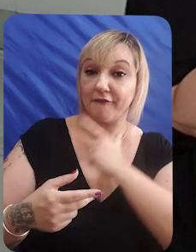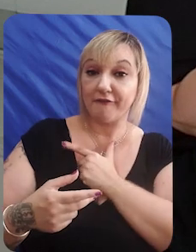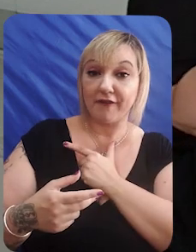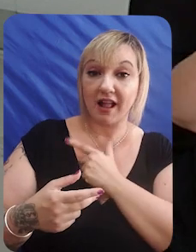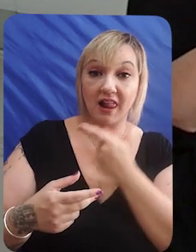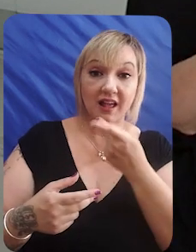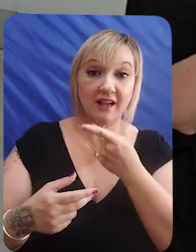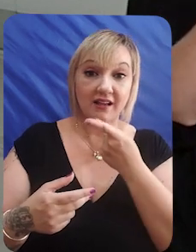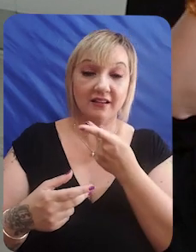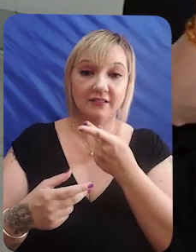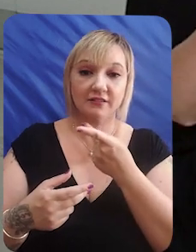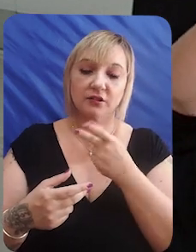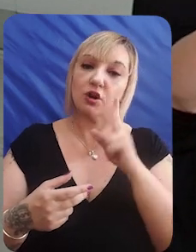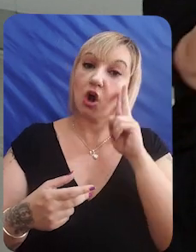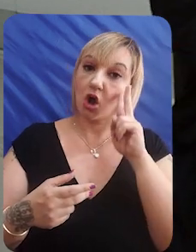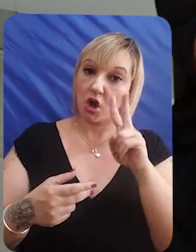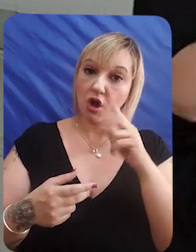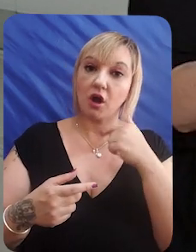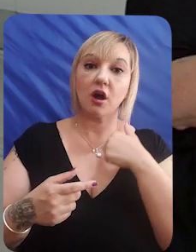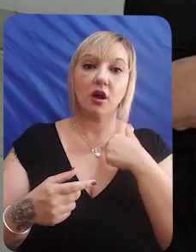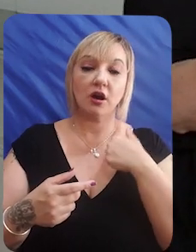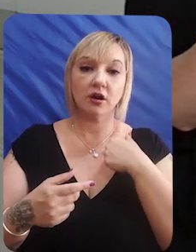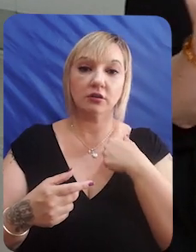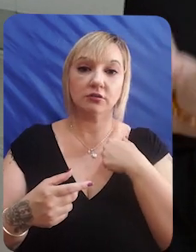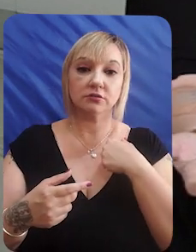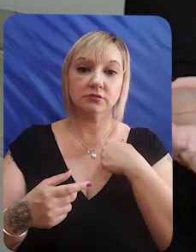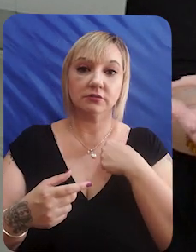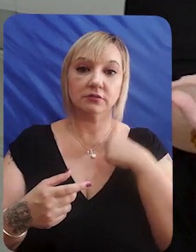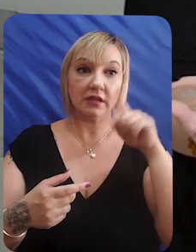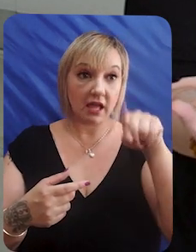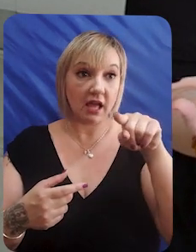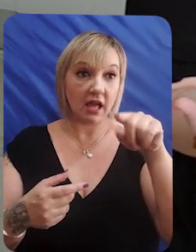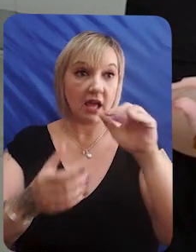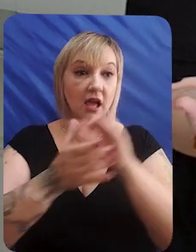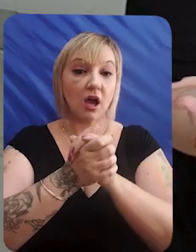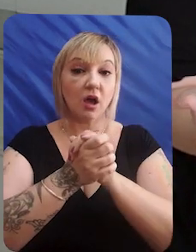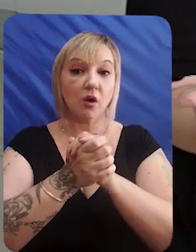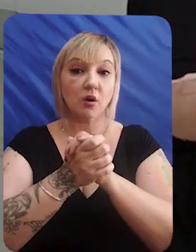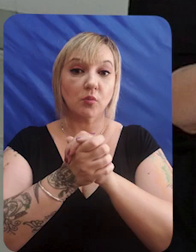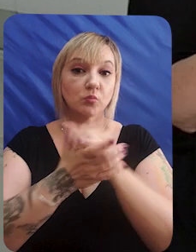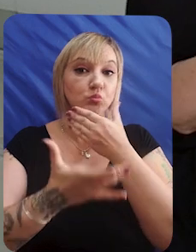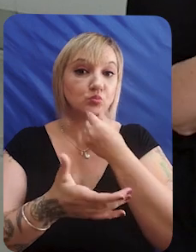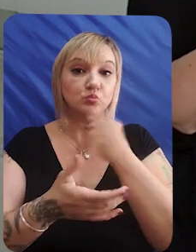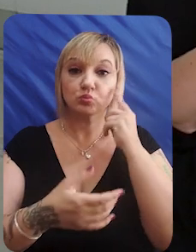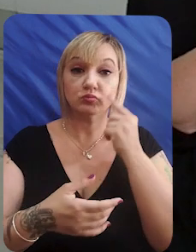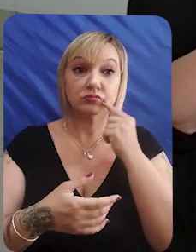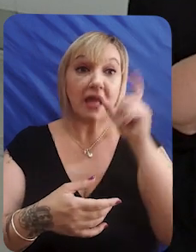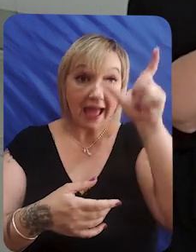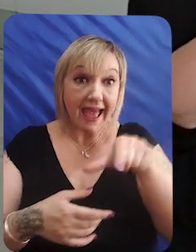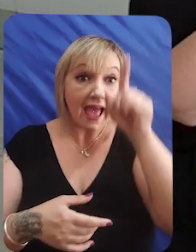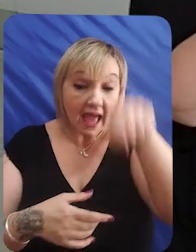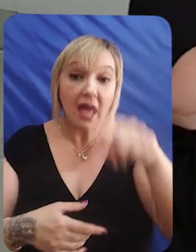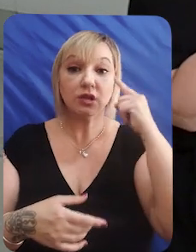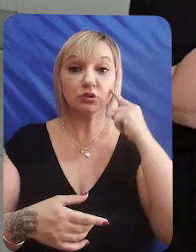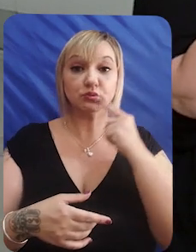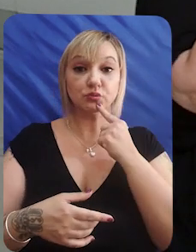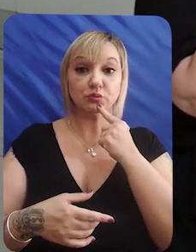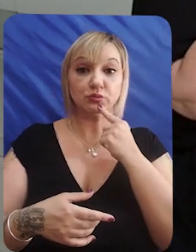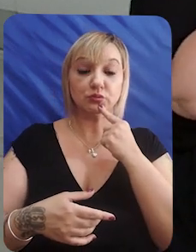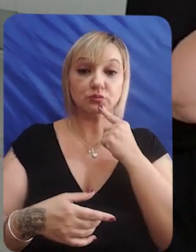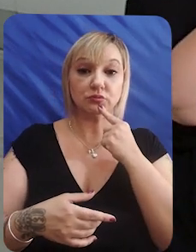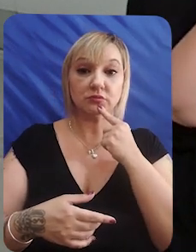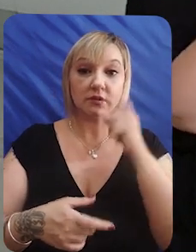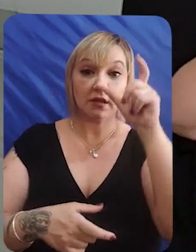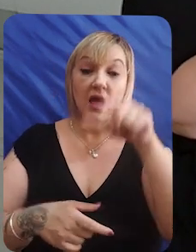nem pejorativo você falar, olha, eu estou com aquele rapaz surdo, porque ele é surdo. Sim. Tem alguns que são pessoas